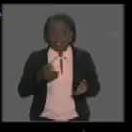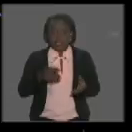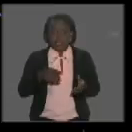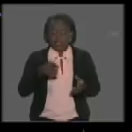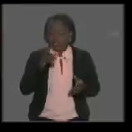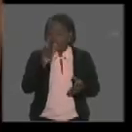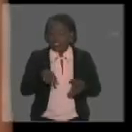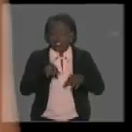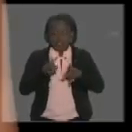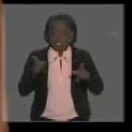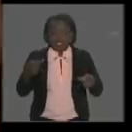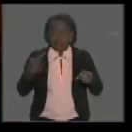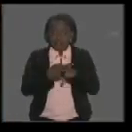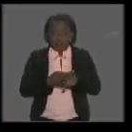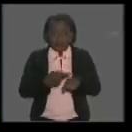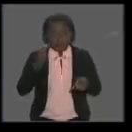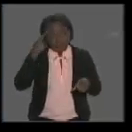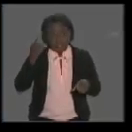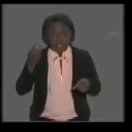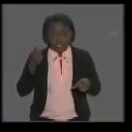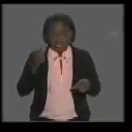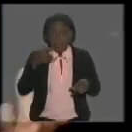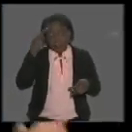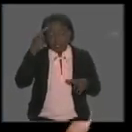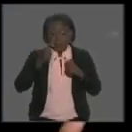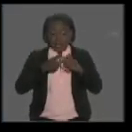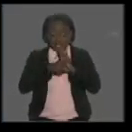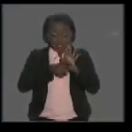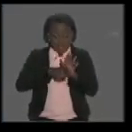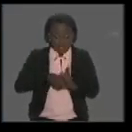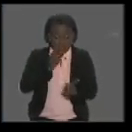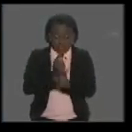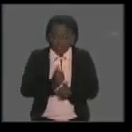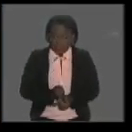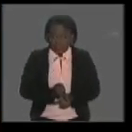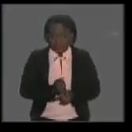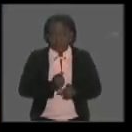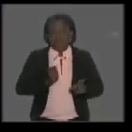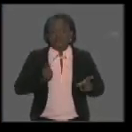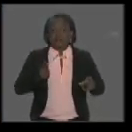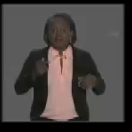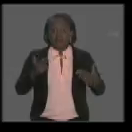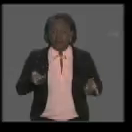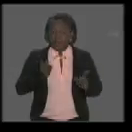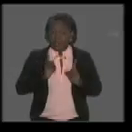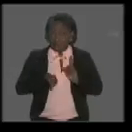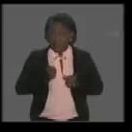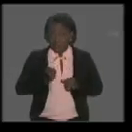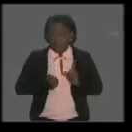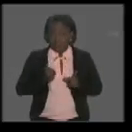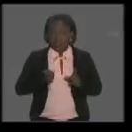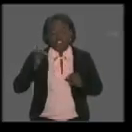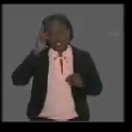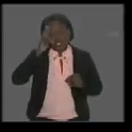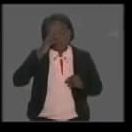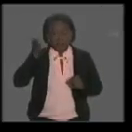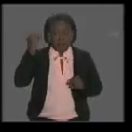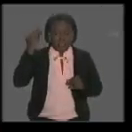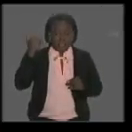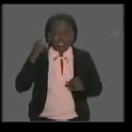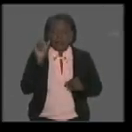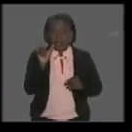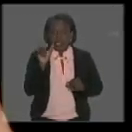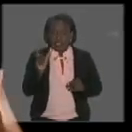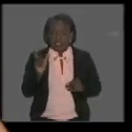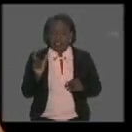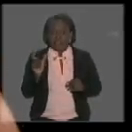disforia de gênero, que é uma coisa que torna isso um diagnóstico, né? E travesti, historicamente, é